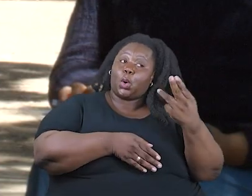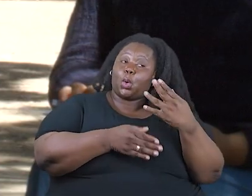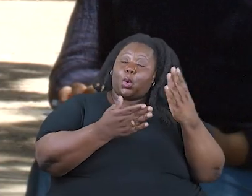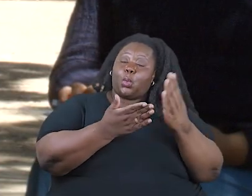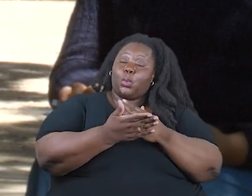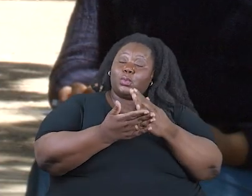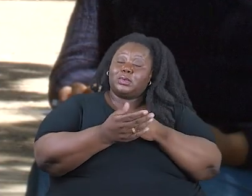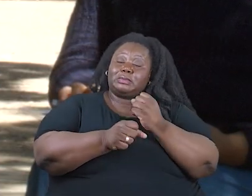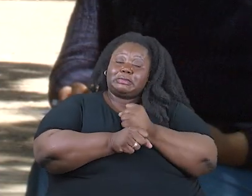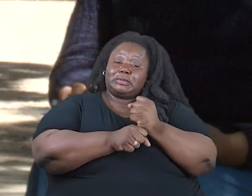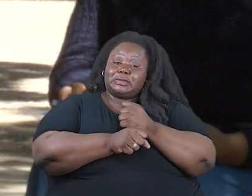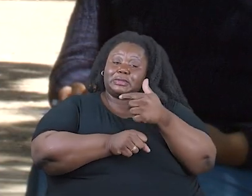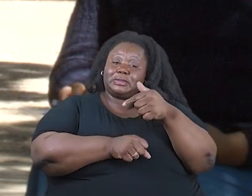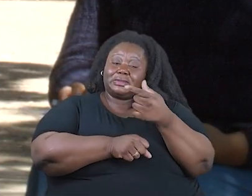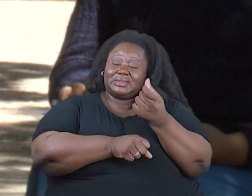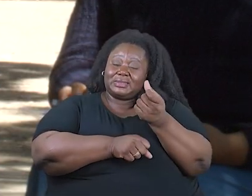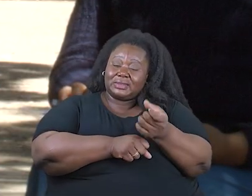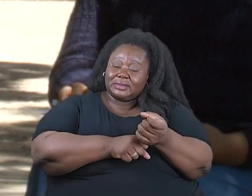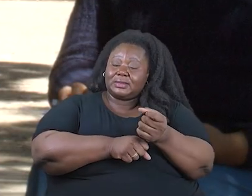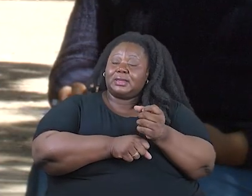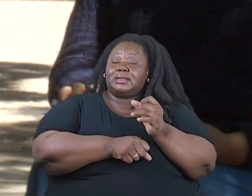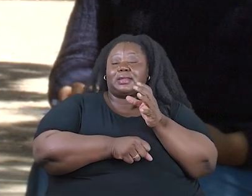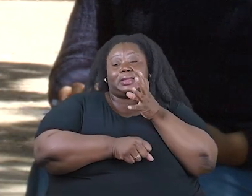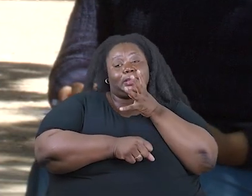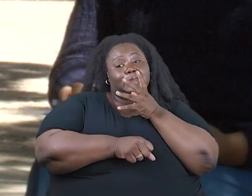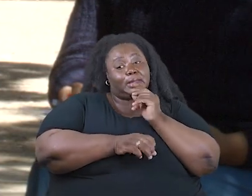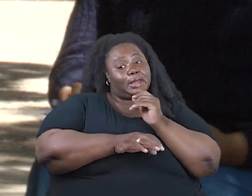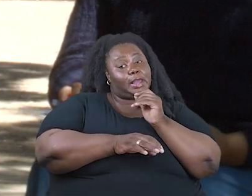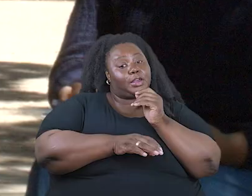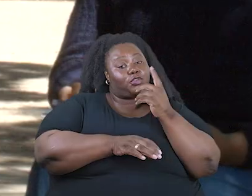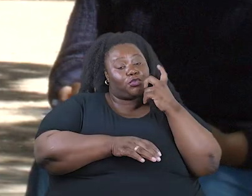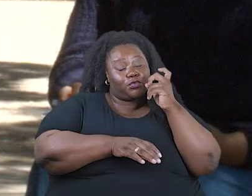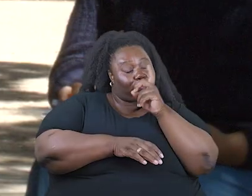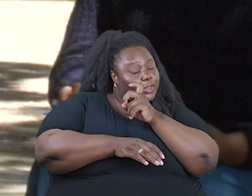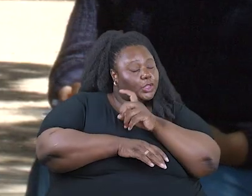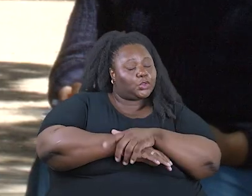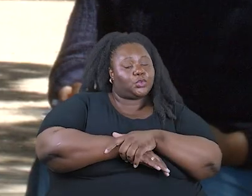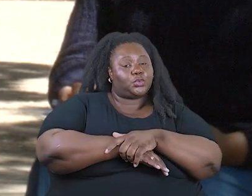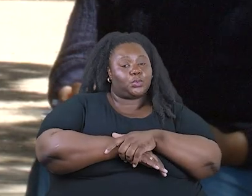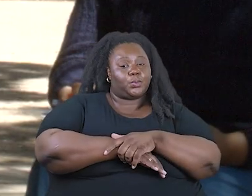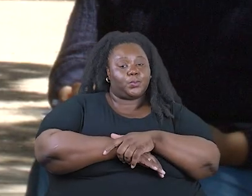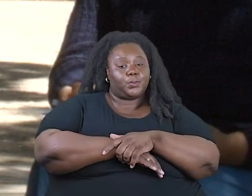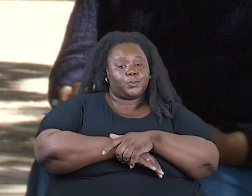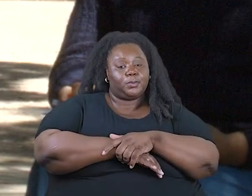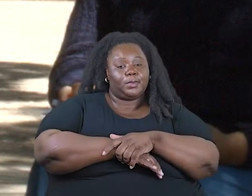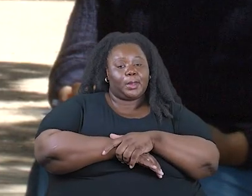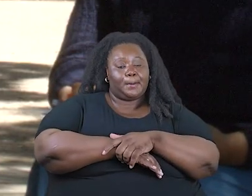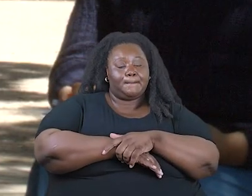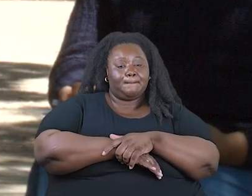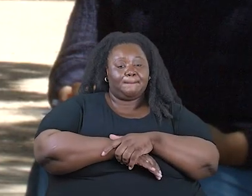dos anos 60, que se tornou muito raro. Aí, então, por exemplo, lá no